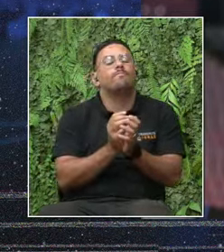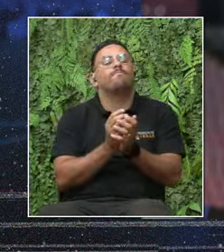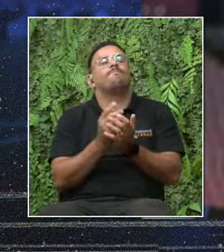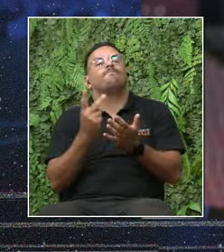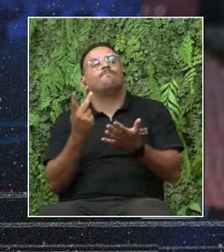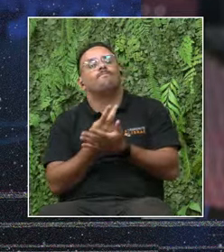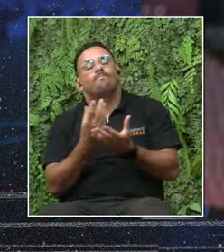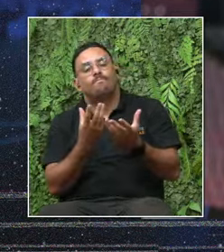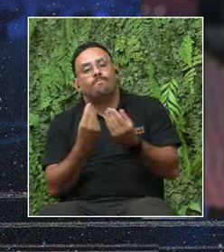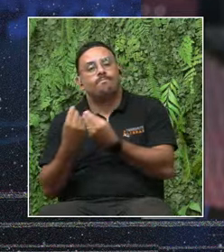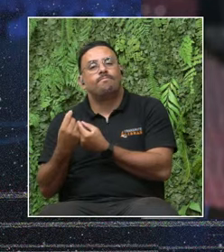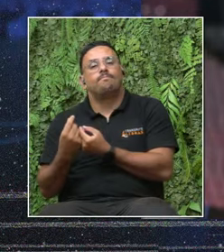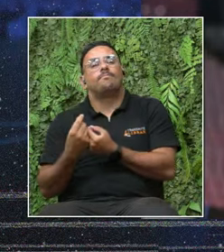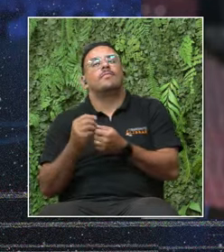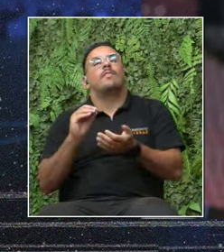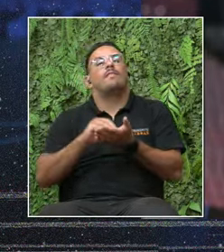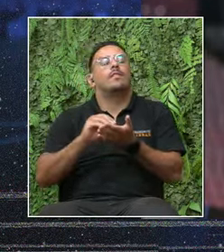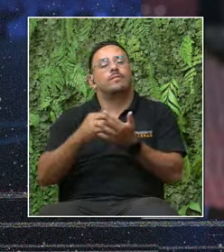cone